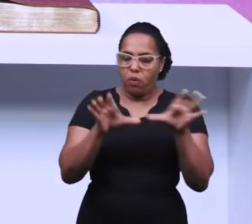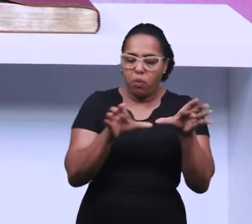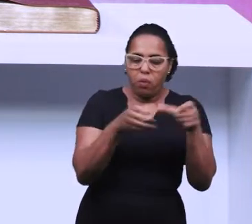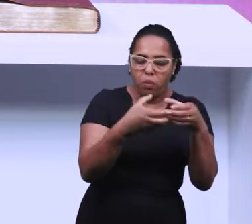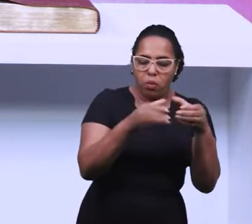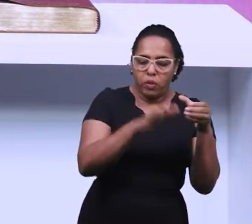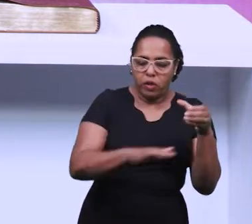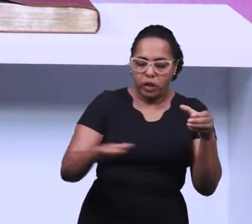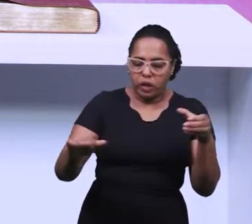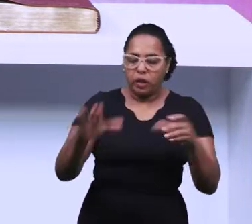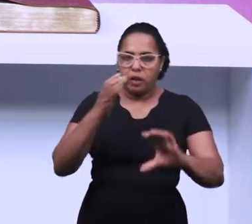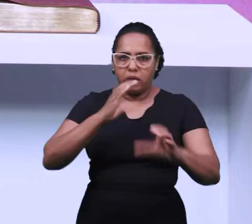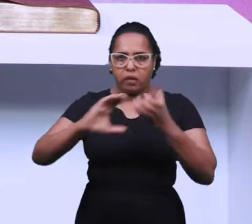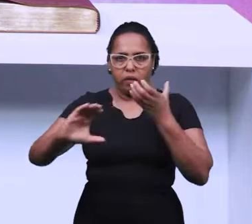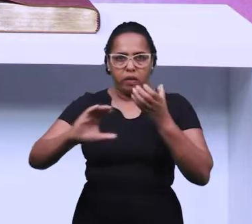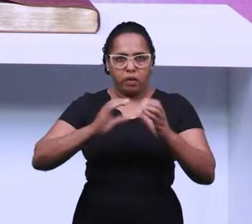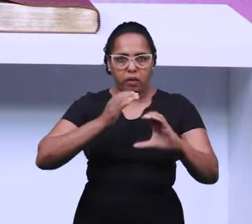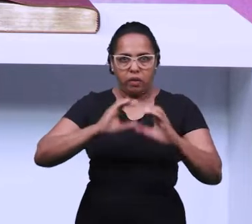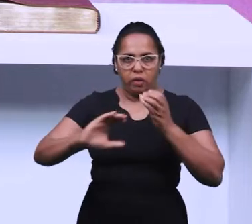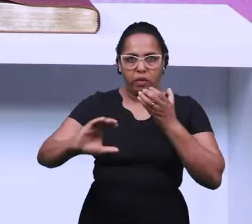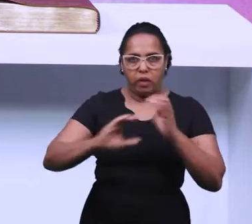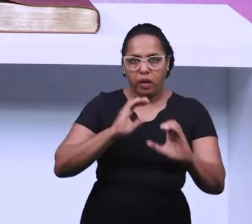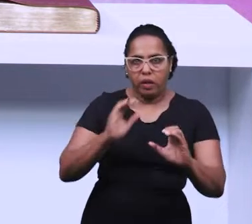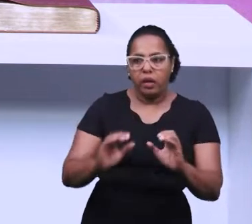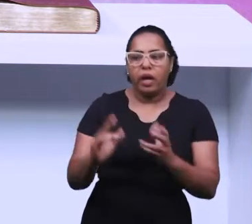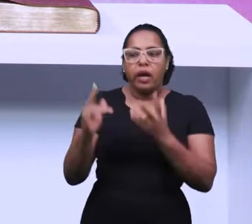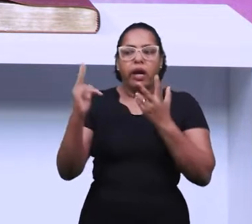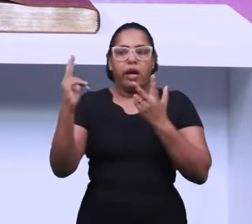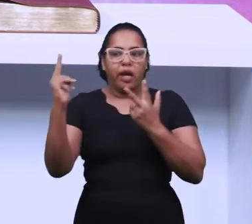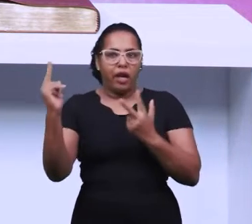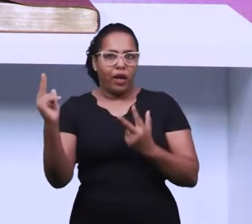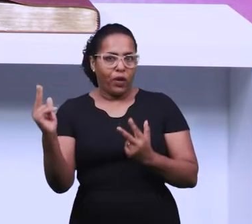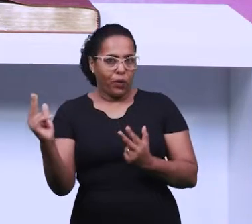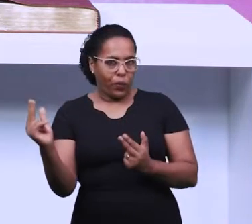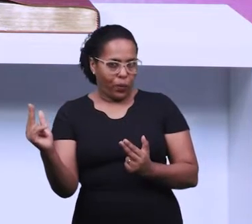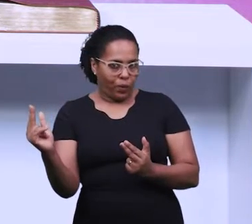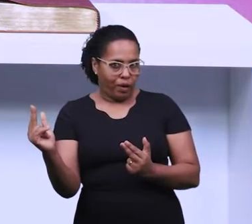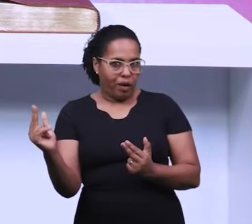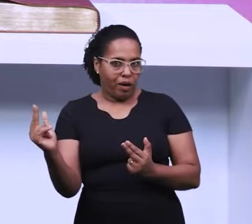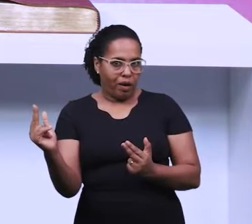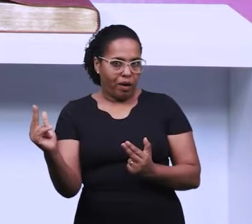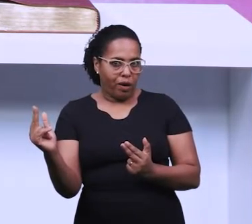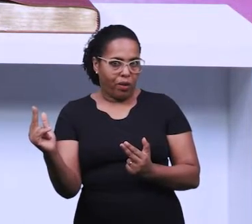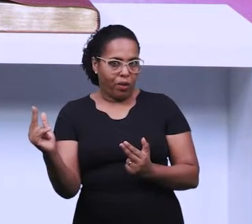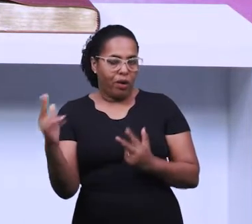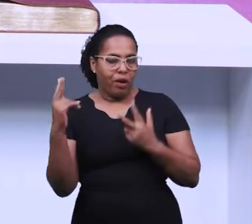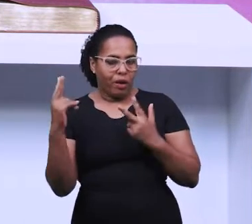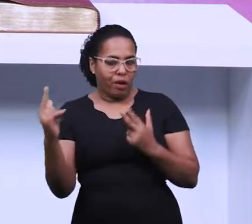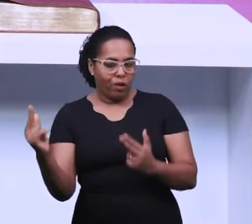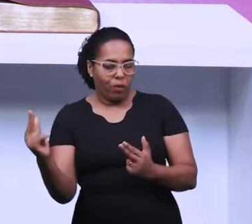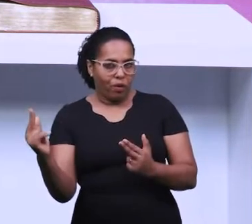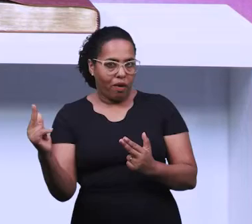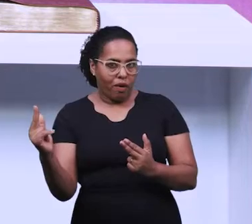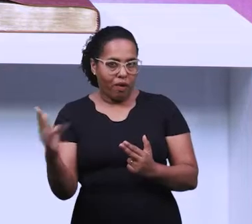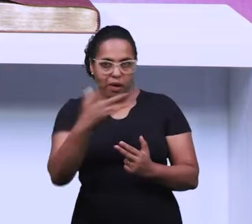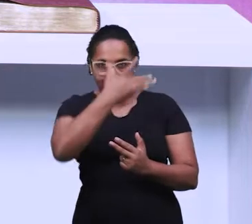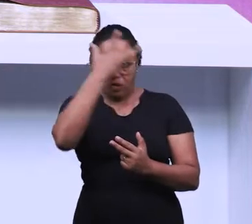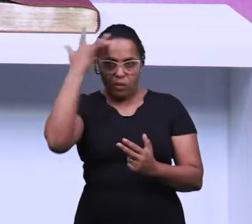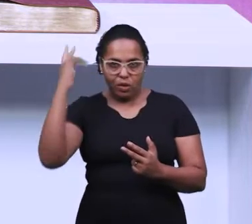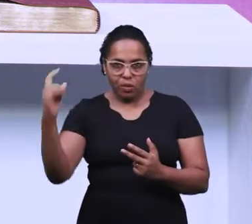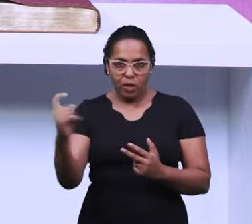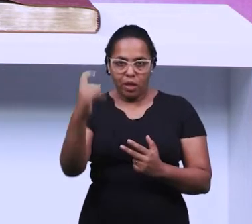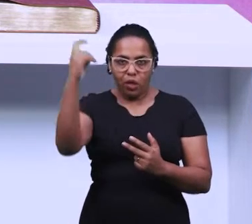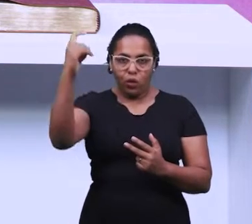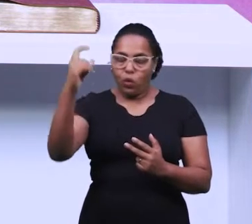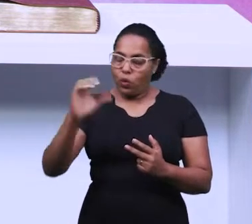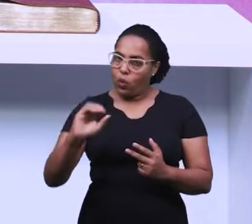vão cantar não deve ser considerado da mesma maneira, sob o mesmo olhar que um louvor que os adultos